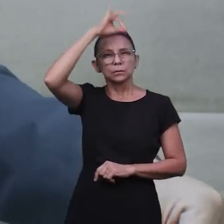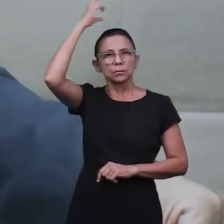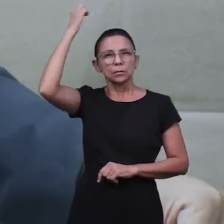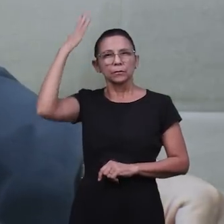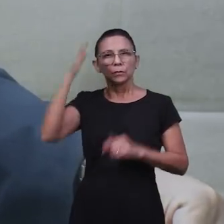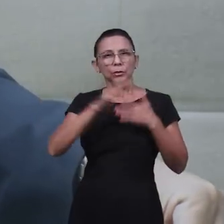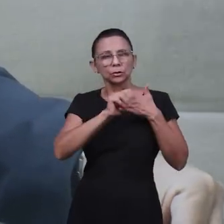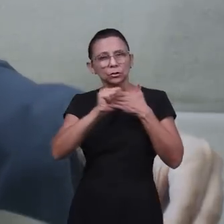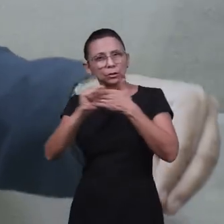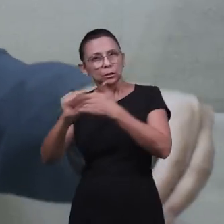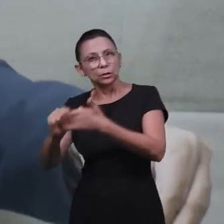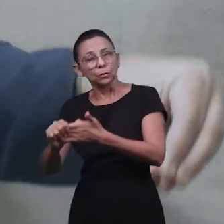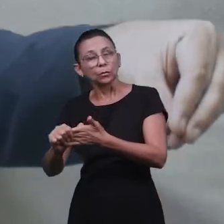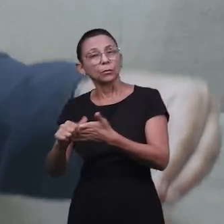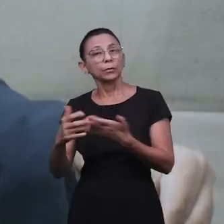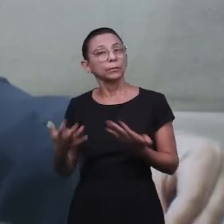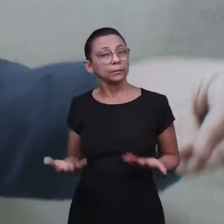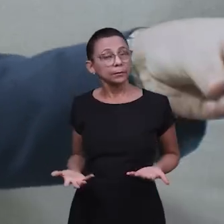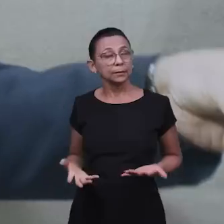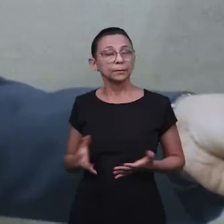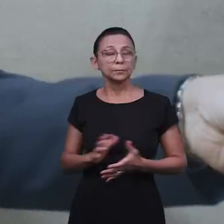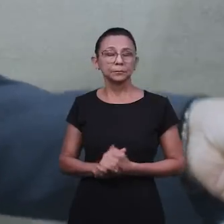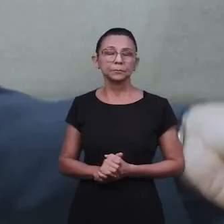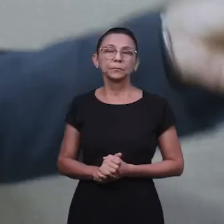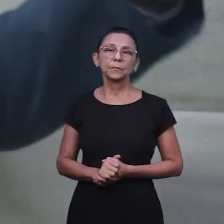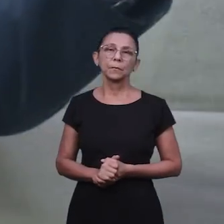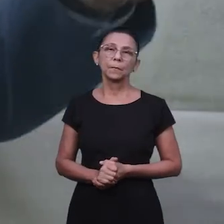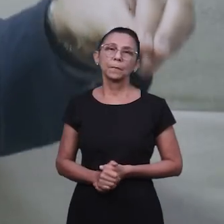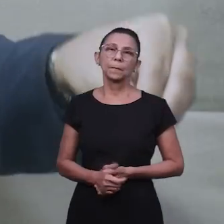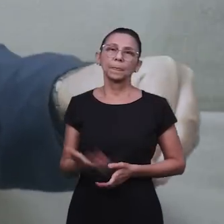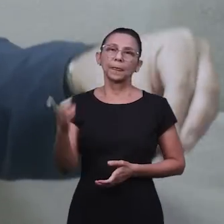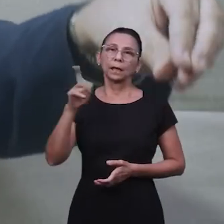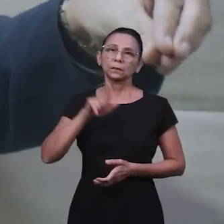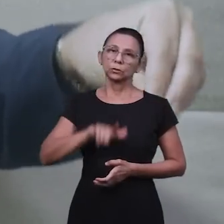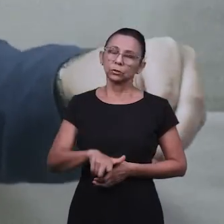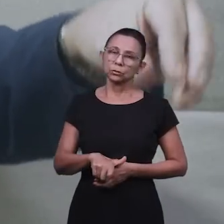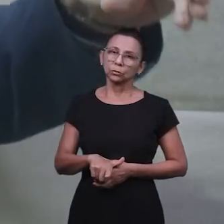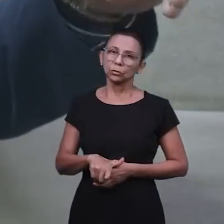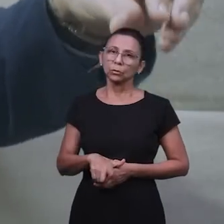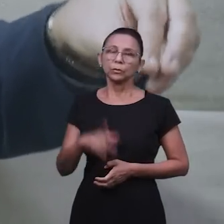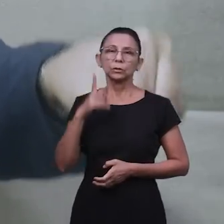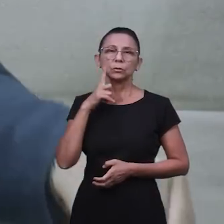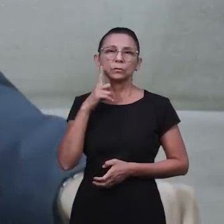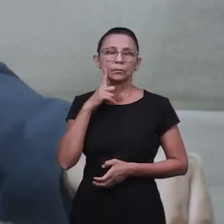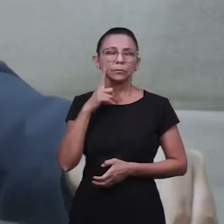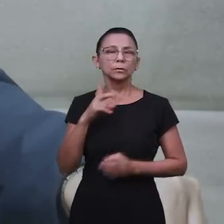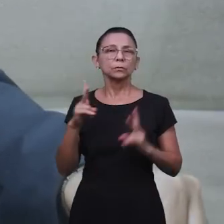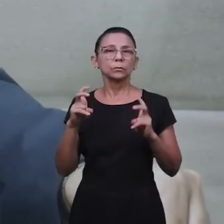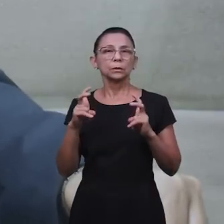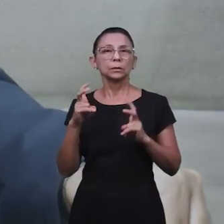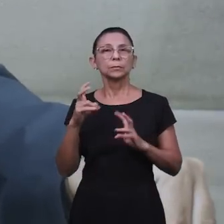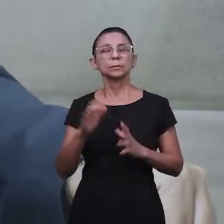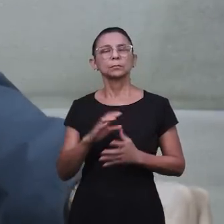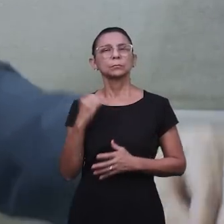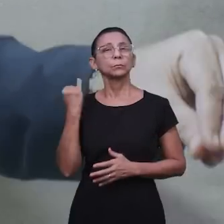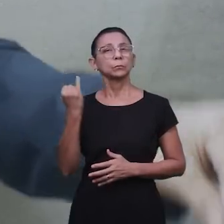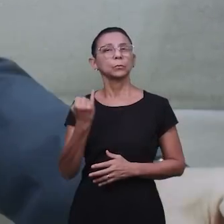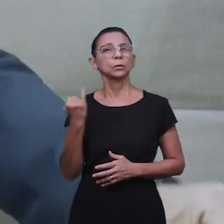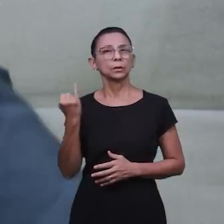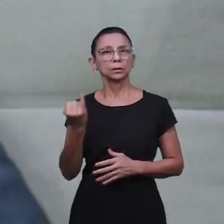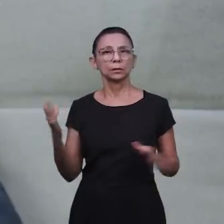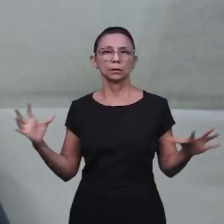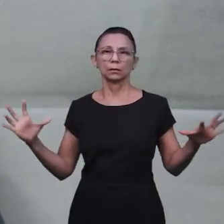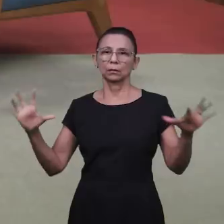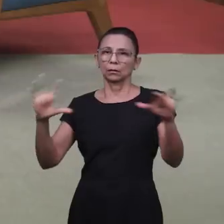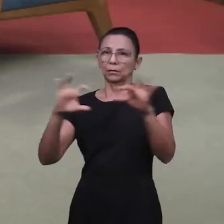comunhão, né? Mais uma vez, né, a gente volta ao tema, ao detalhe tão importante na vida espiritual, que